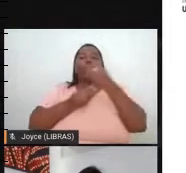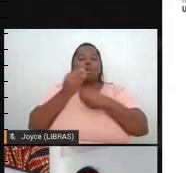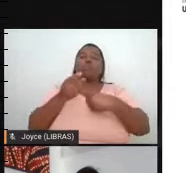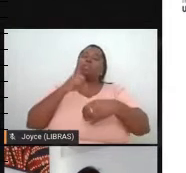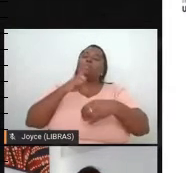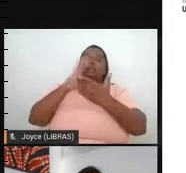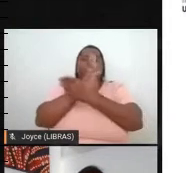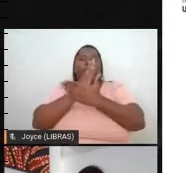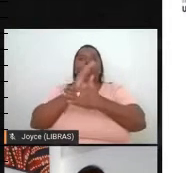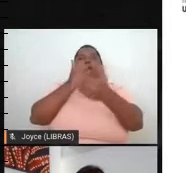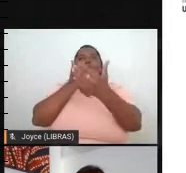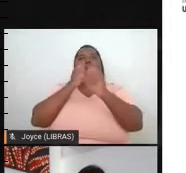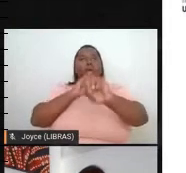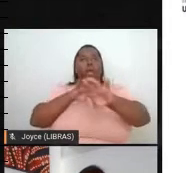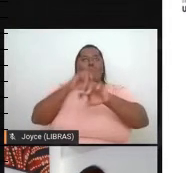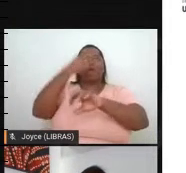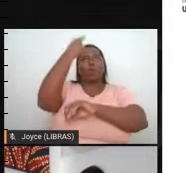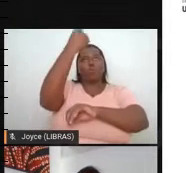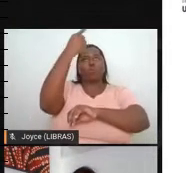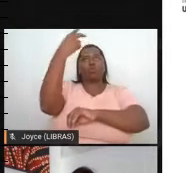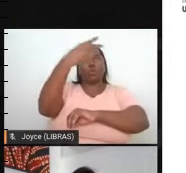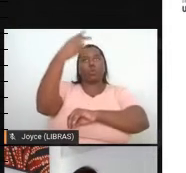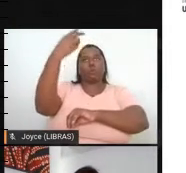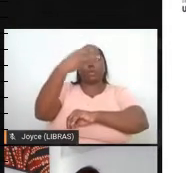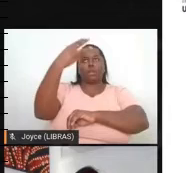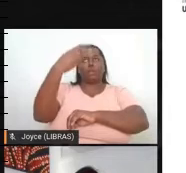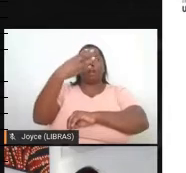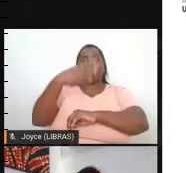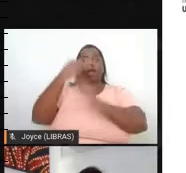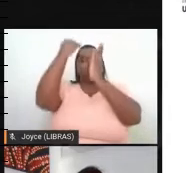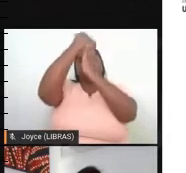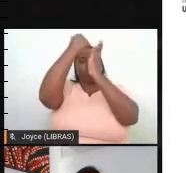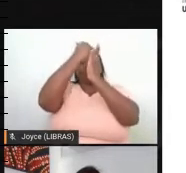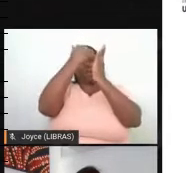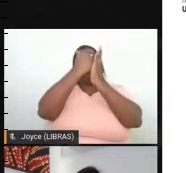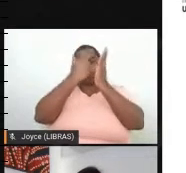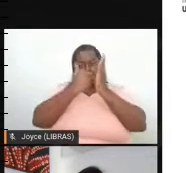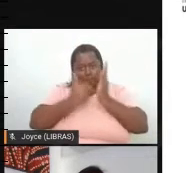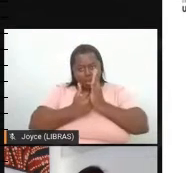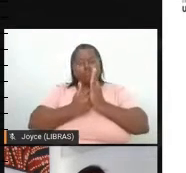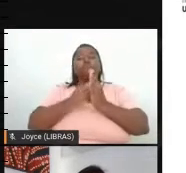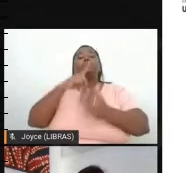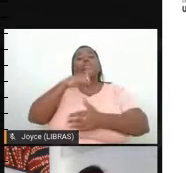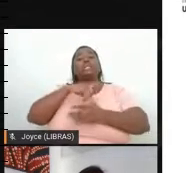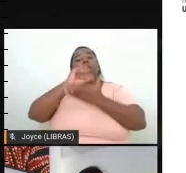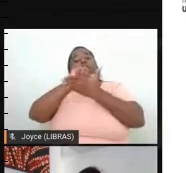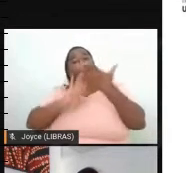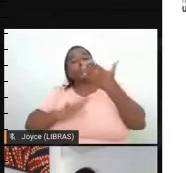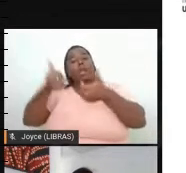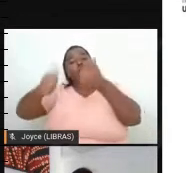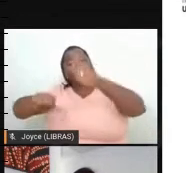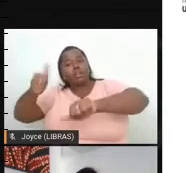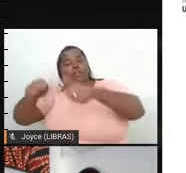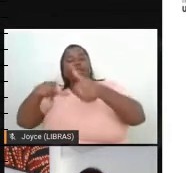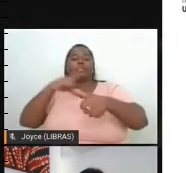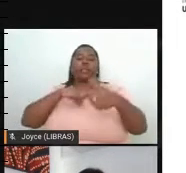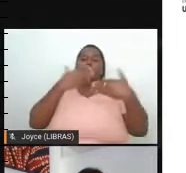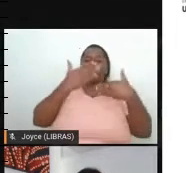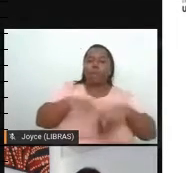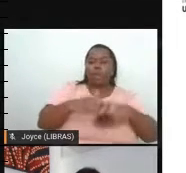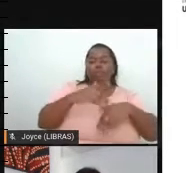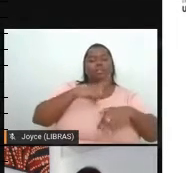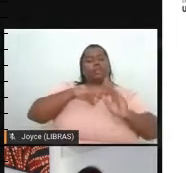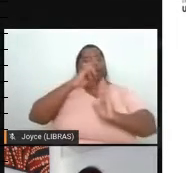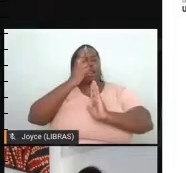2, aula 3, todos os tópicos, né? E aí temos as atividades avaliativas, provas, relatórios,